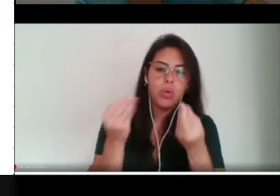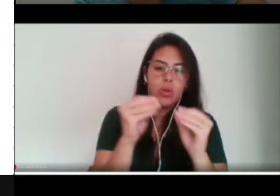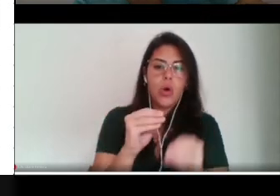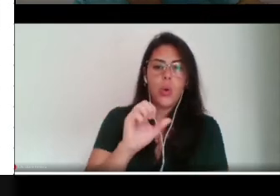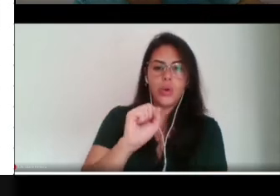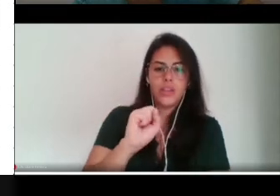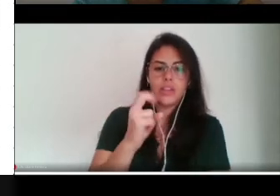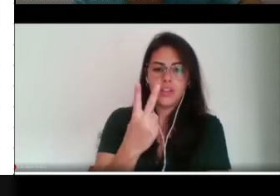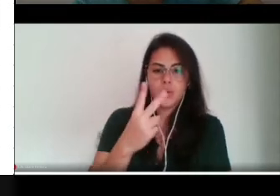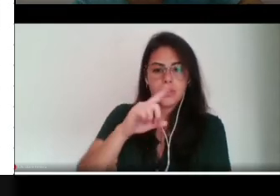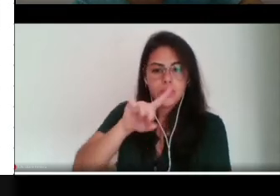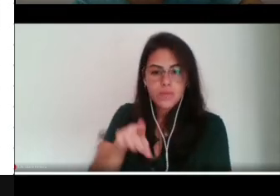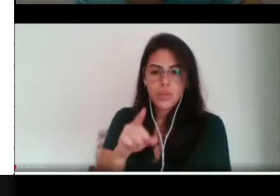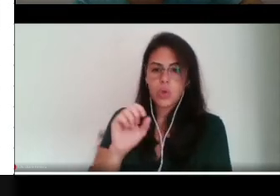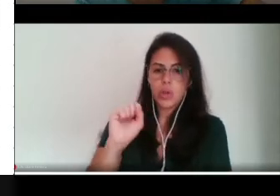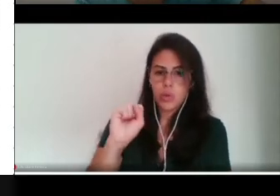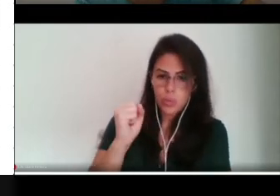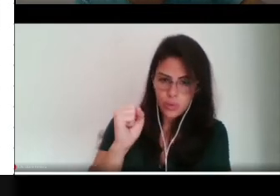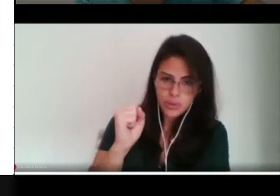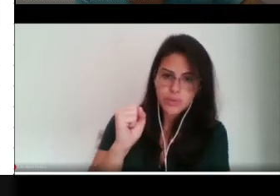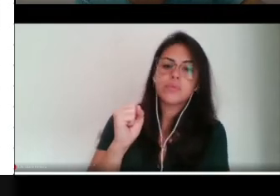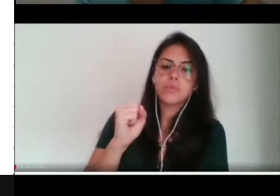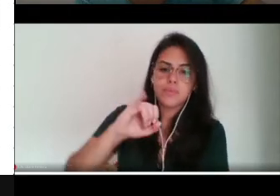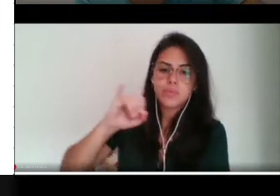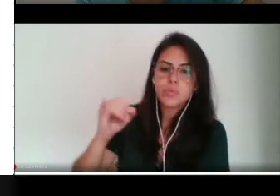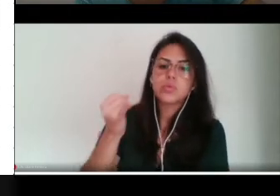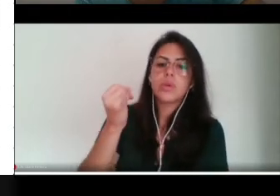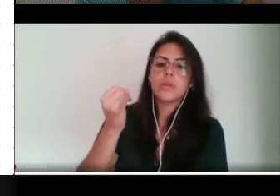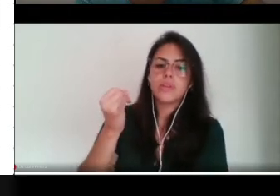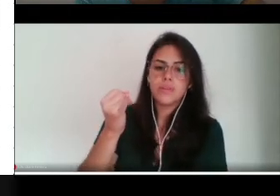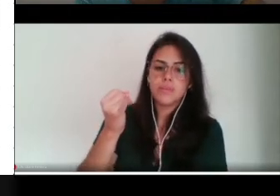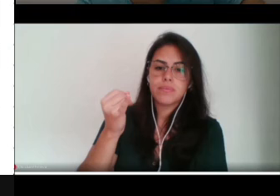né? E o 6I aqui. Então, 6